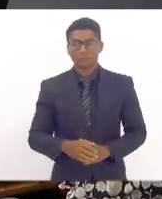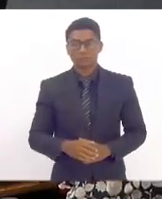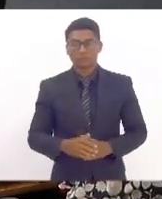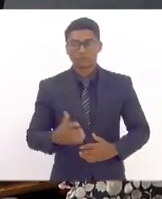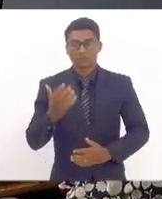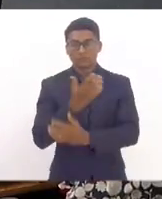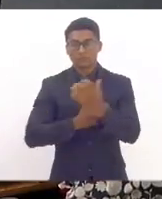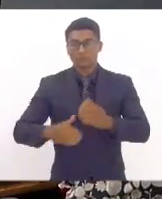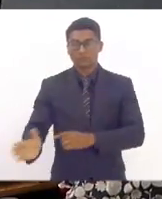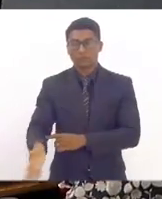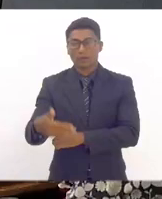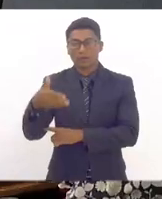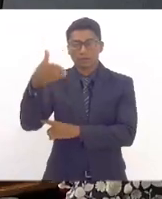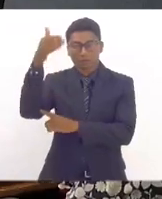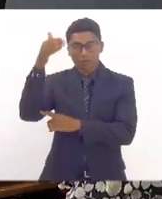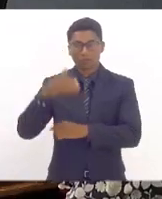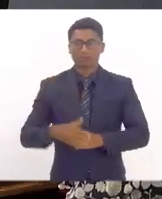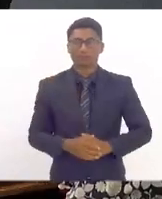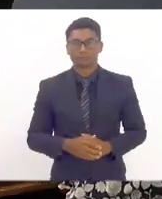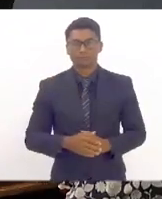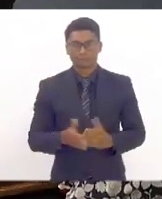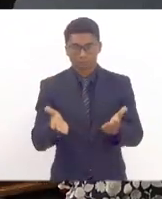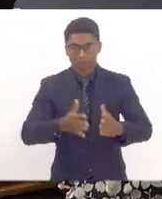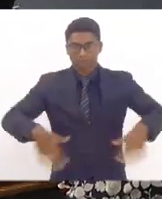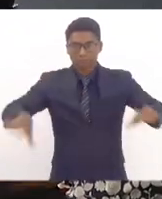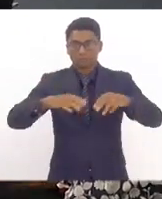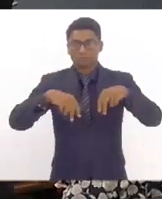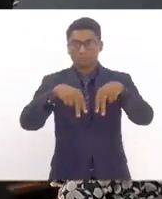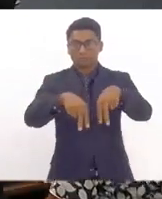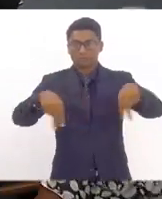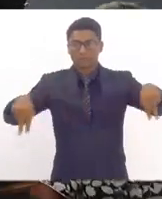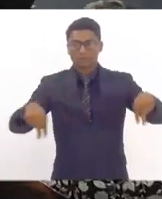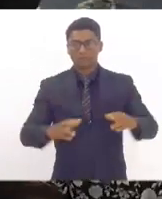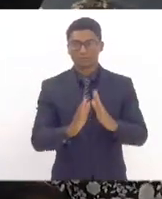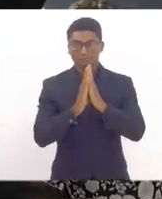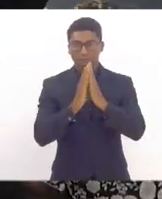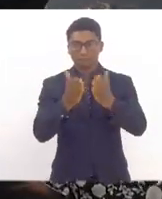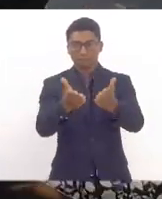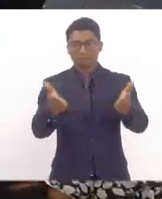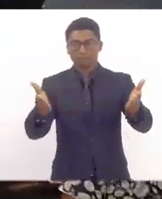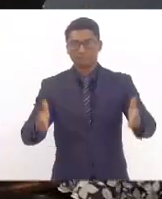e honrarmos em nosso hino nacional todo mundo de pé bonito assim